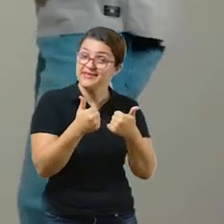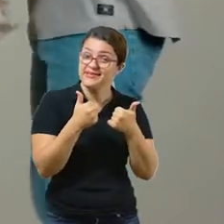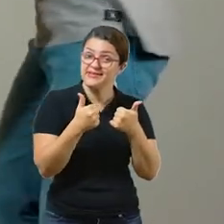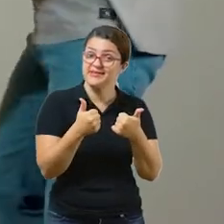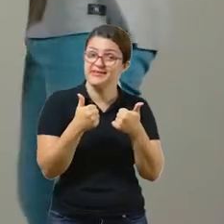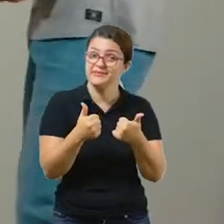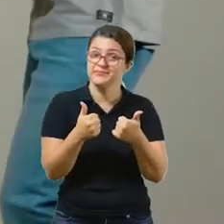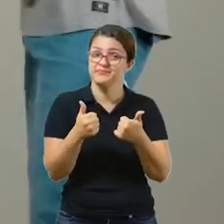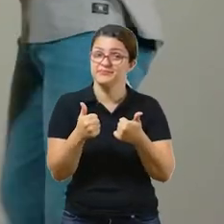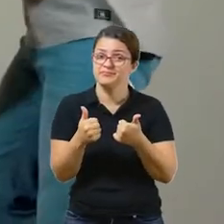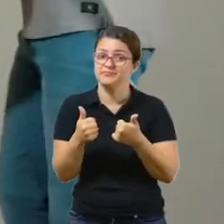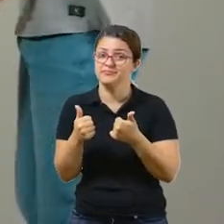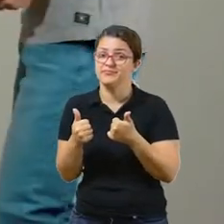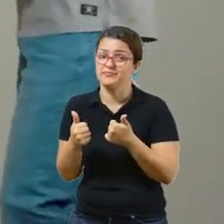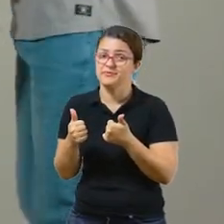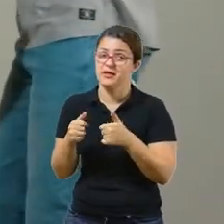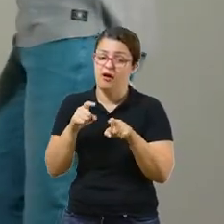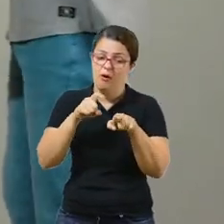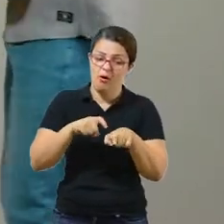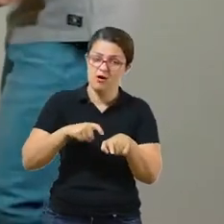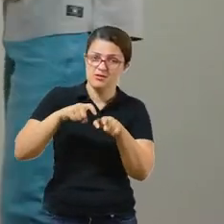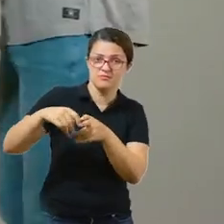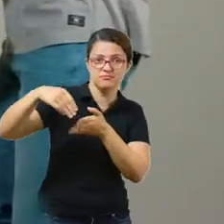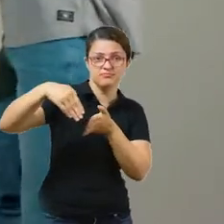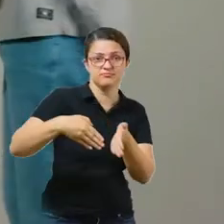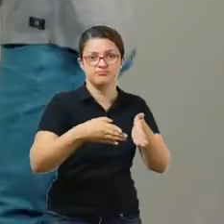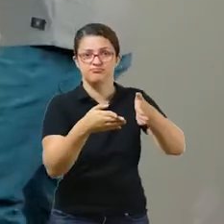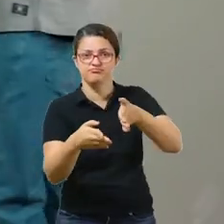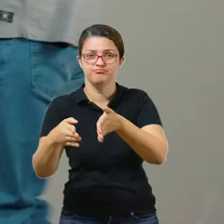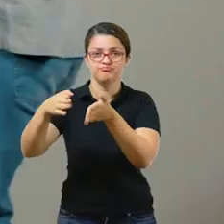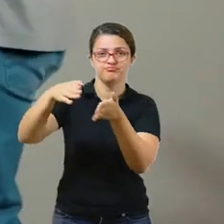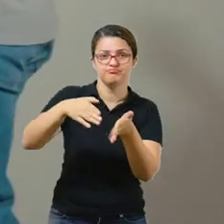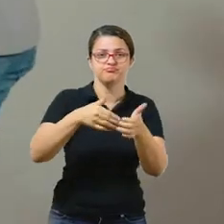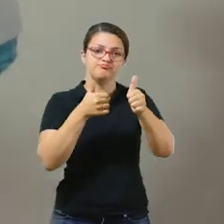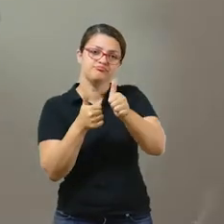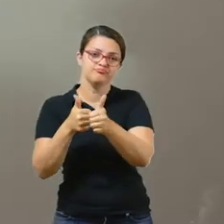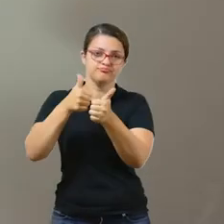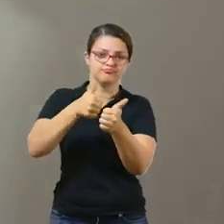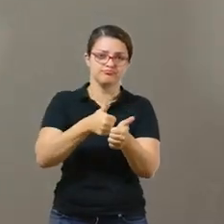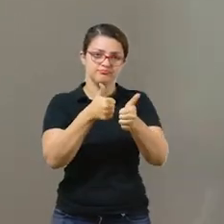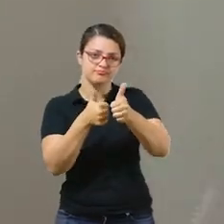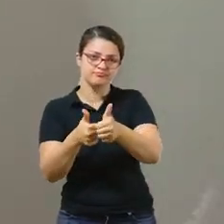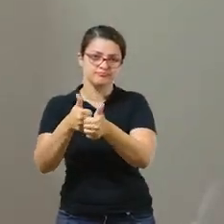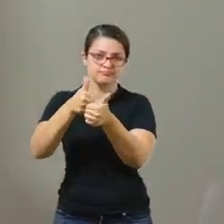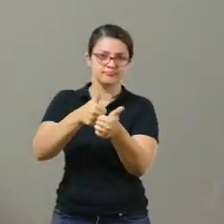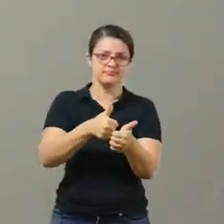Muito bem, e segue o caminho da roça.